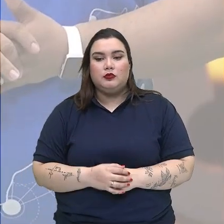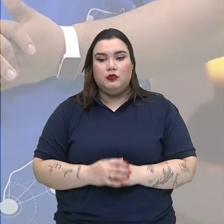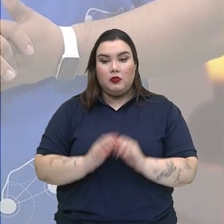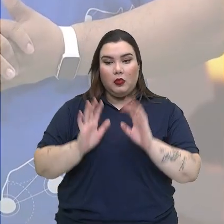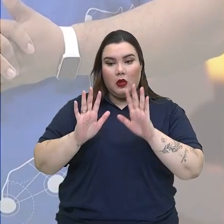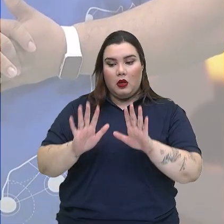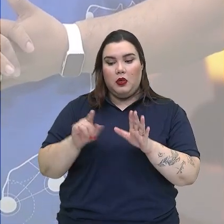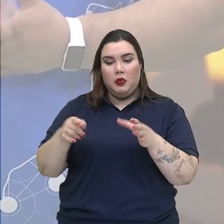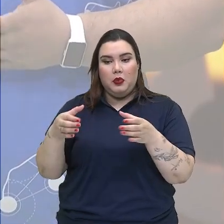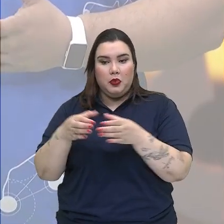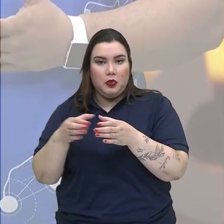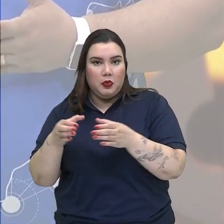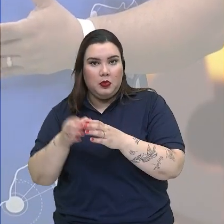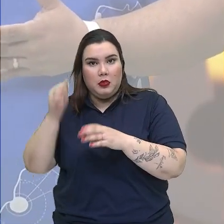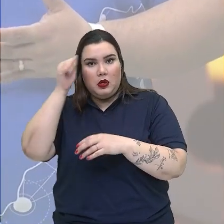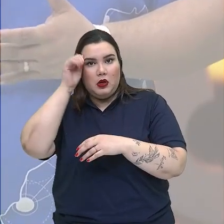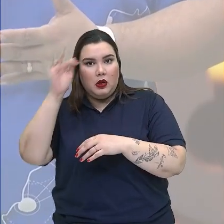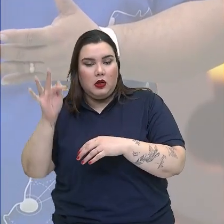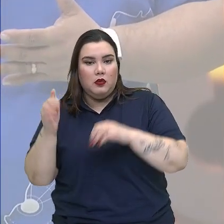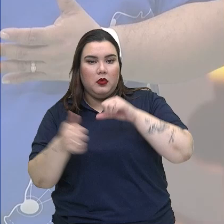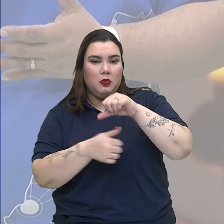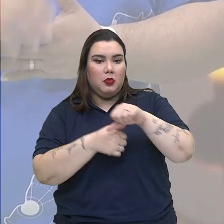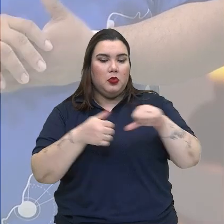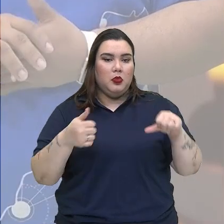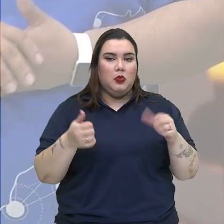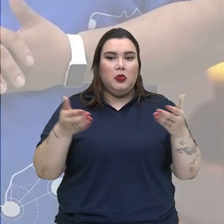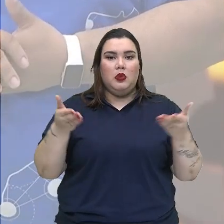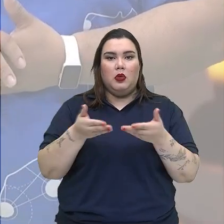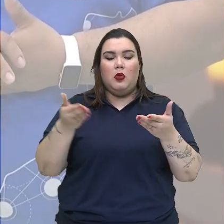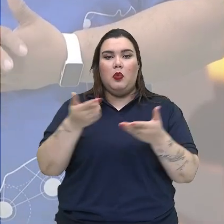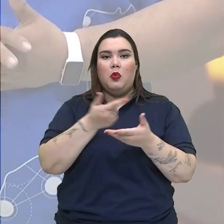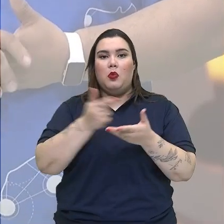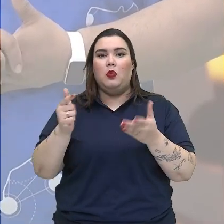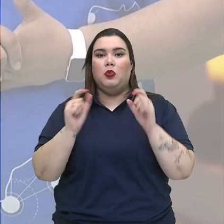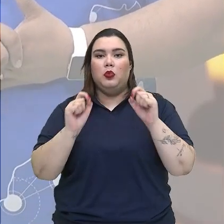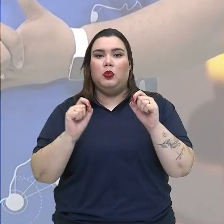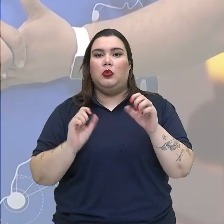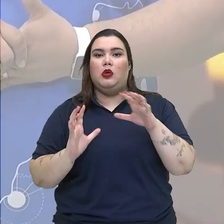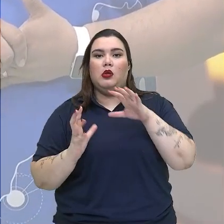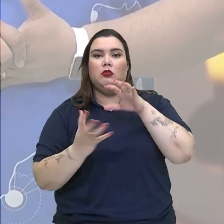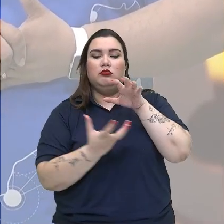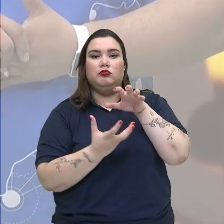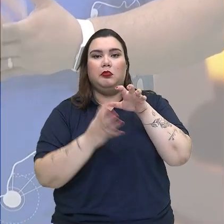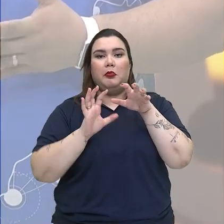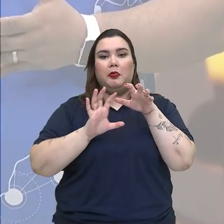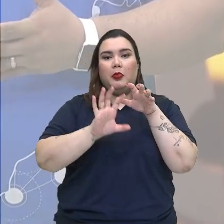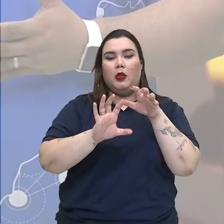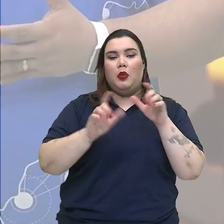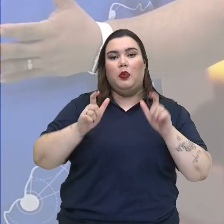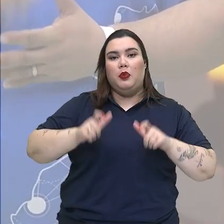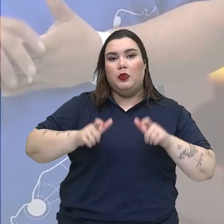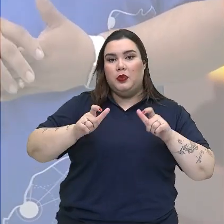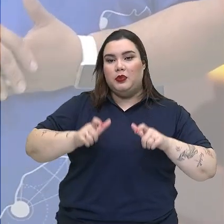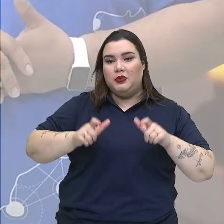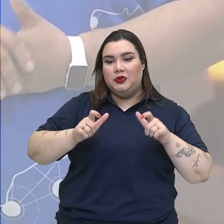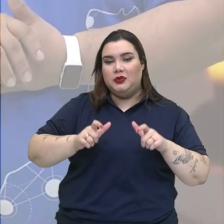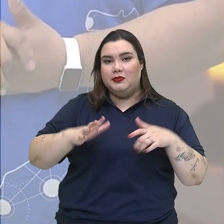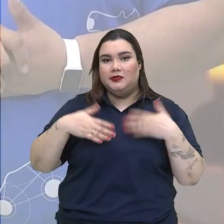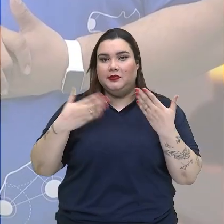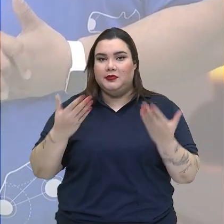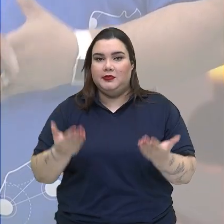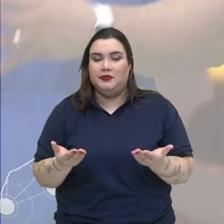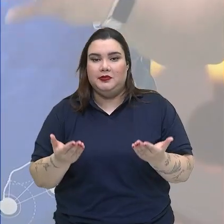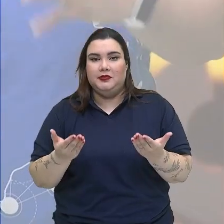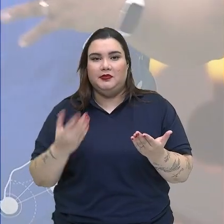continente africano, nós vamos para um outro continente. Será que você já sabe qual é? Pelo que nós vimos no início da nossa aula,